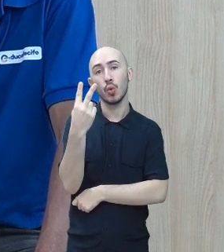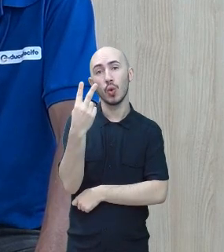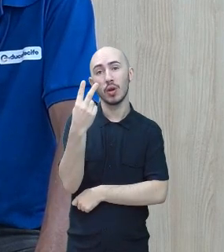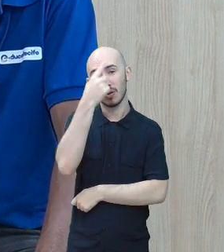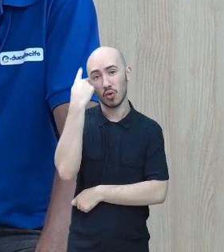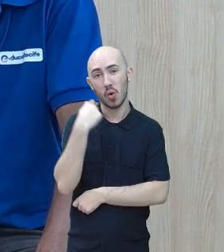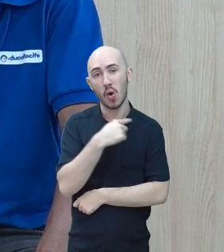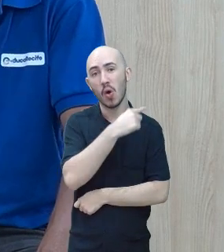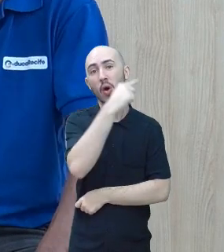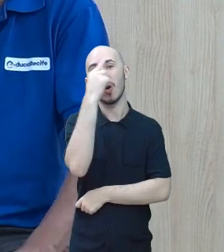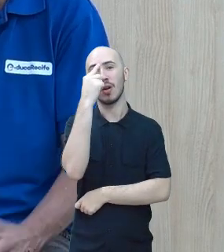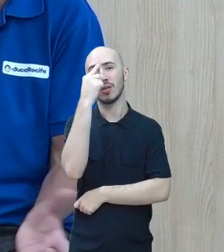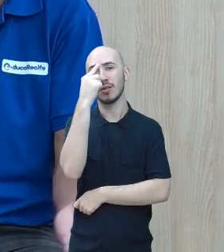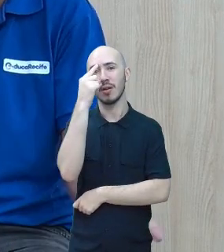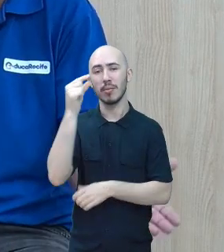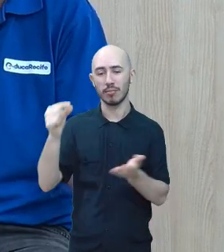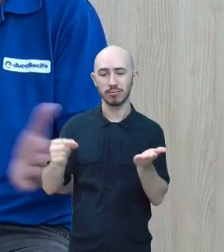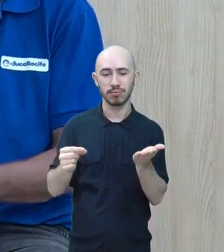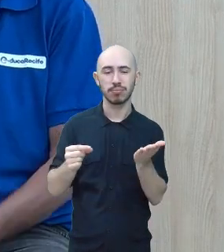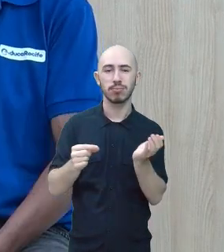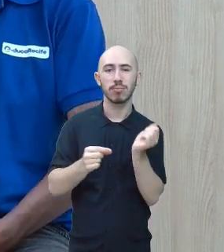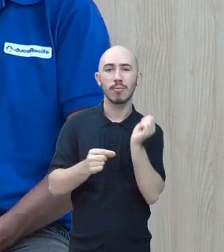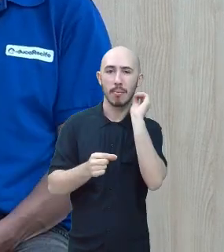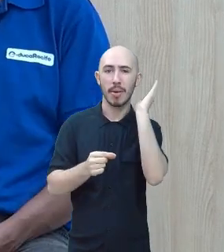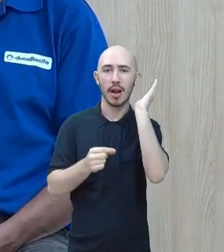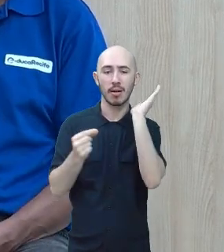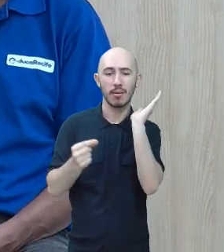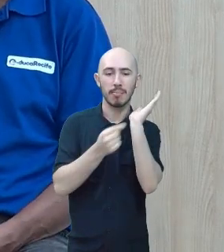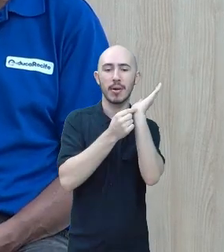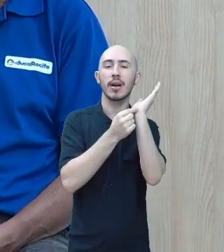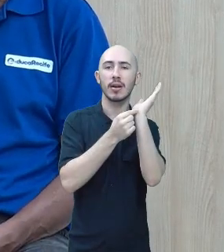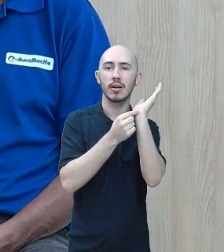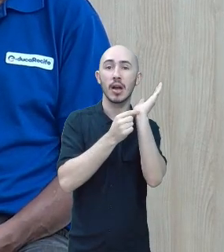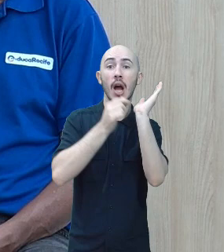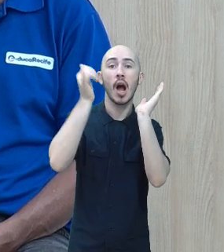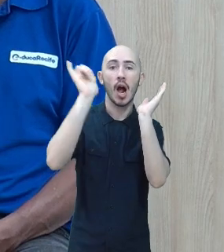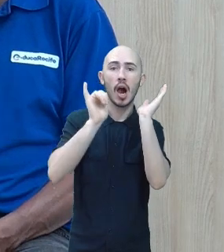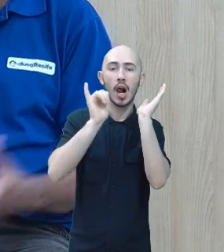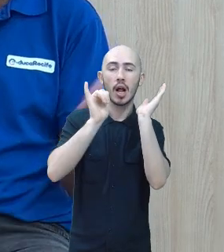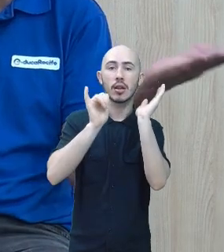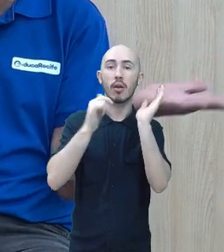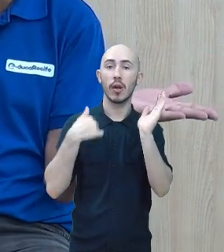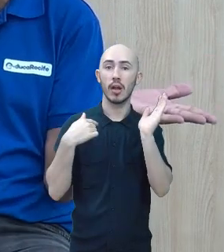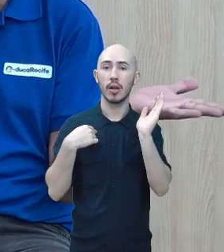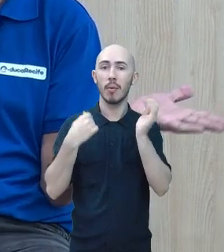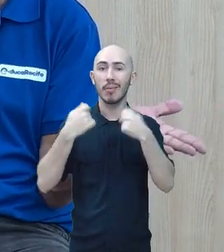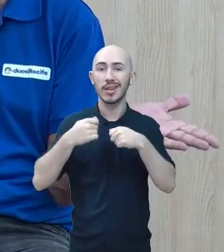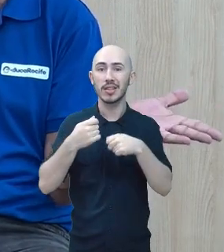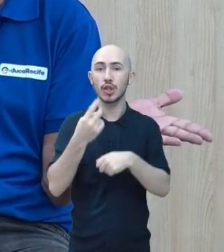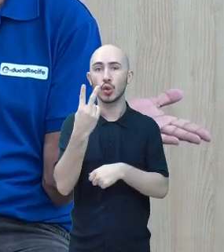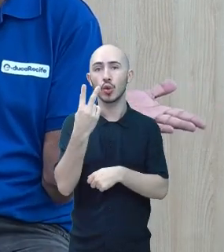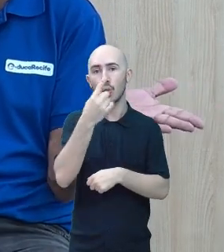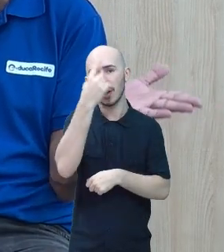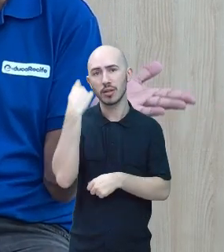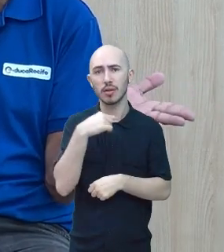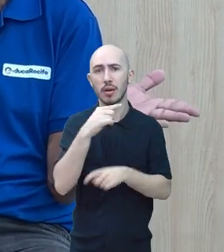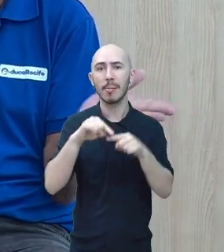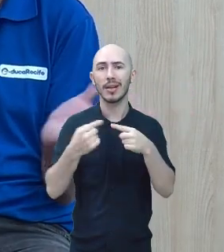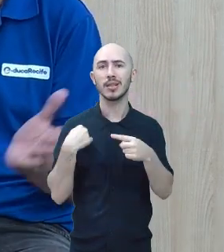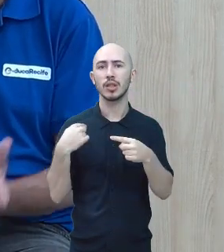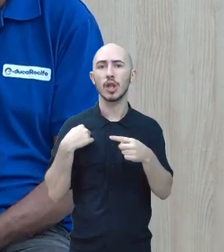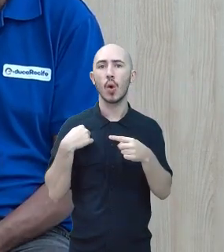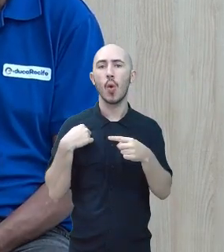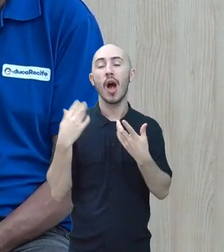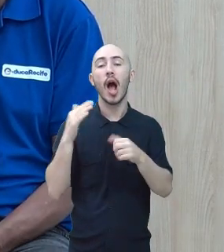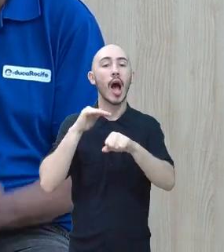100% completo. Eu boto a noite toda, Vanessa. A noite toda para carregar. A Lami gastando energia à toa. A partir de